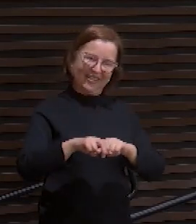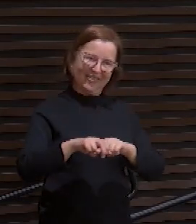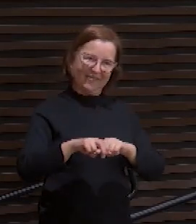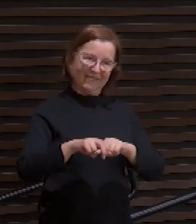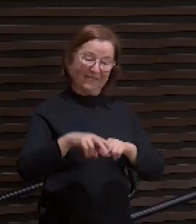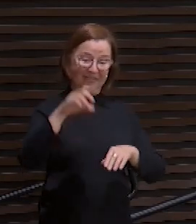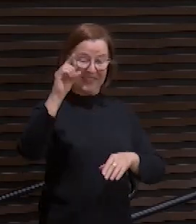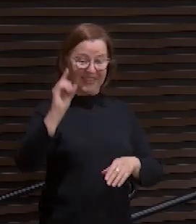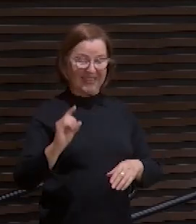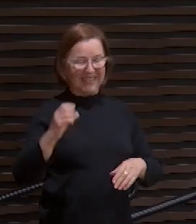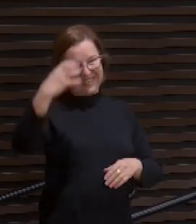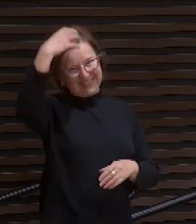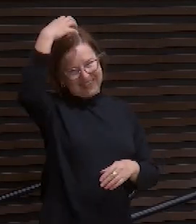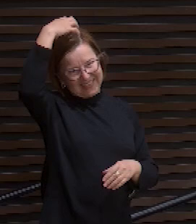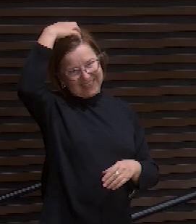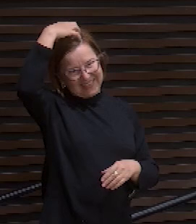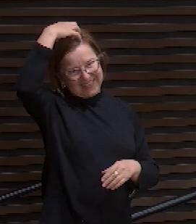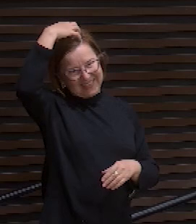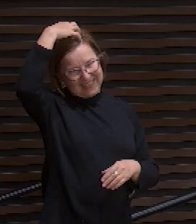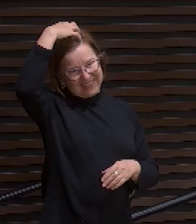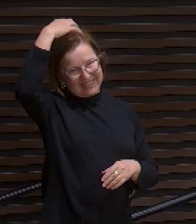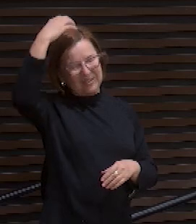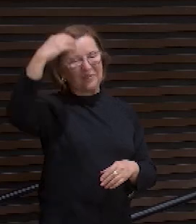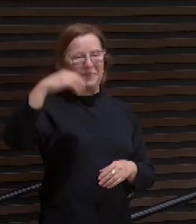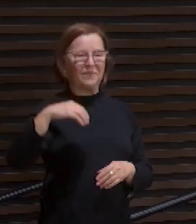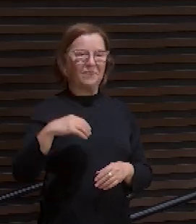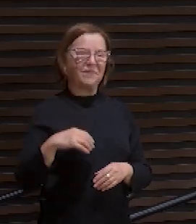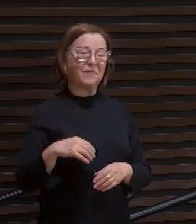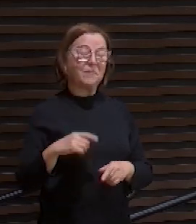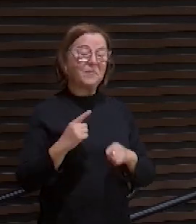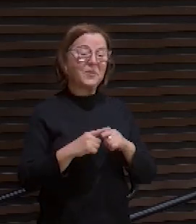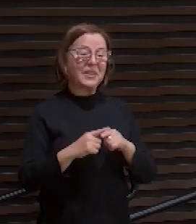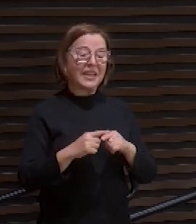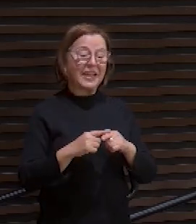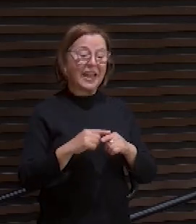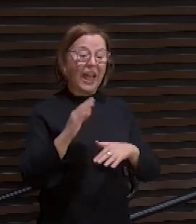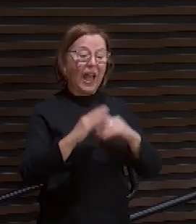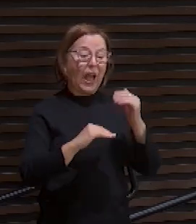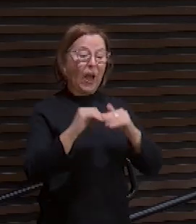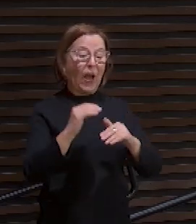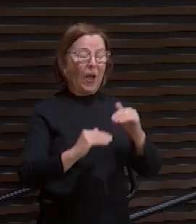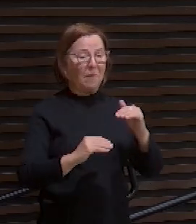à destra da majestade indica que a obra foi concluída,